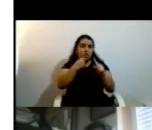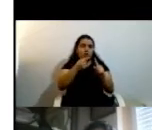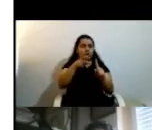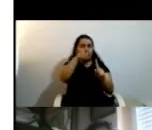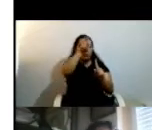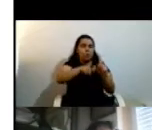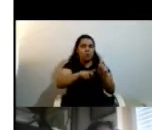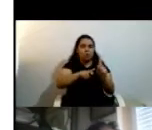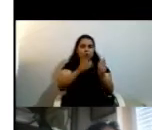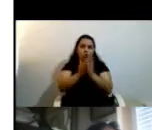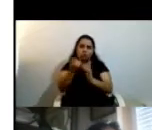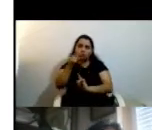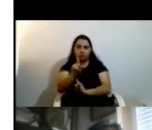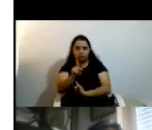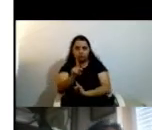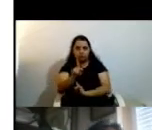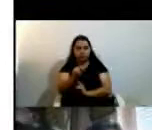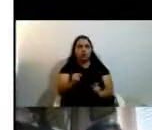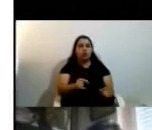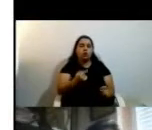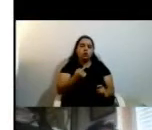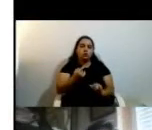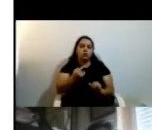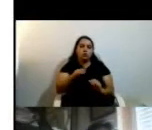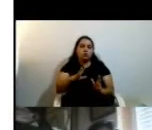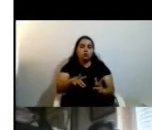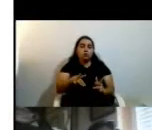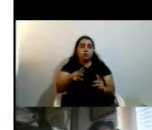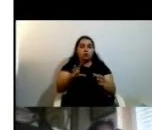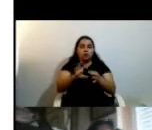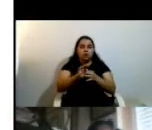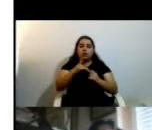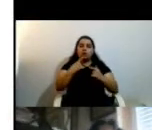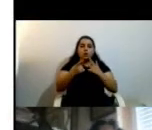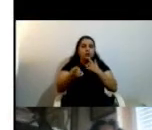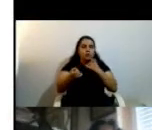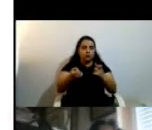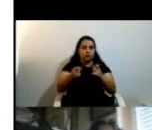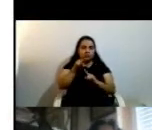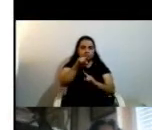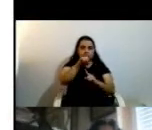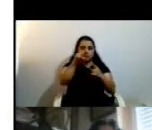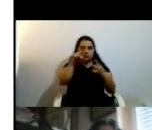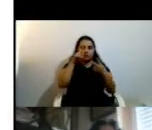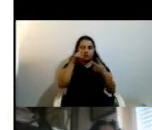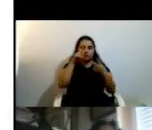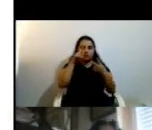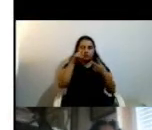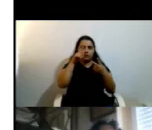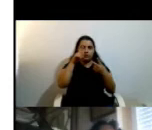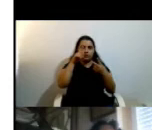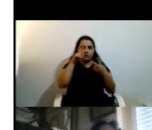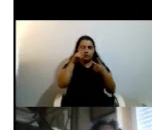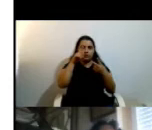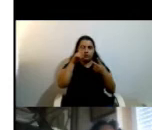do inquérito, no próximo slide. Temos então um predomínio, podemos verificar,